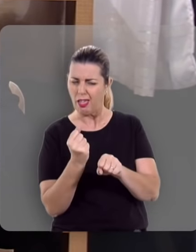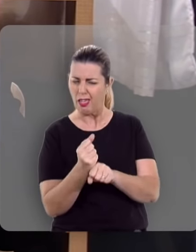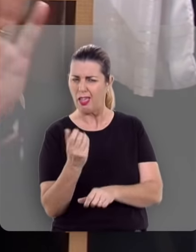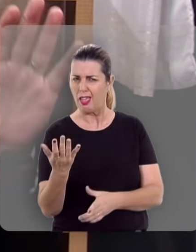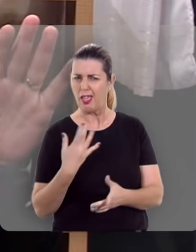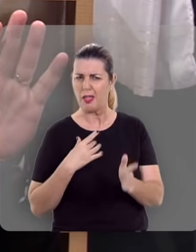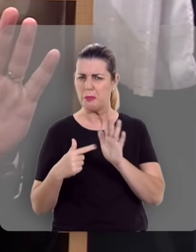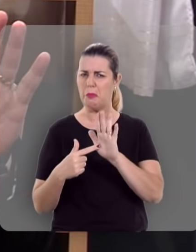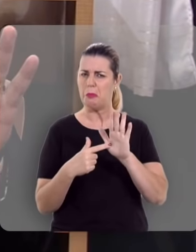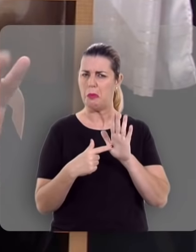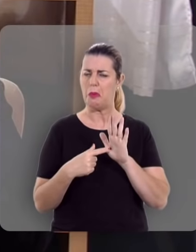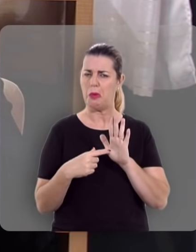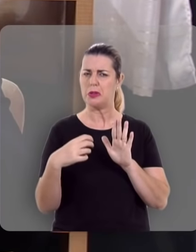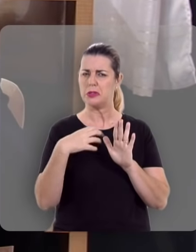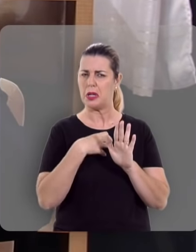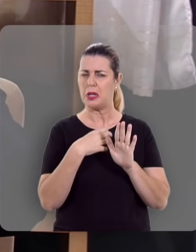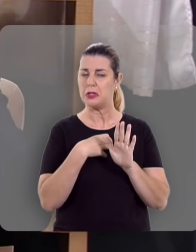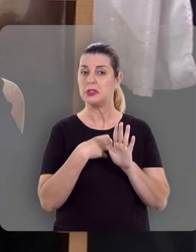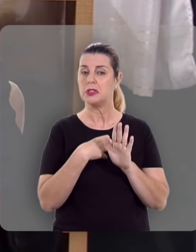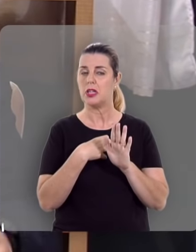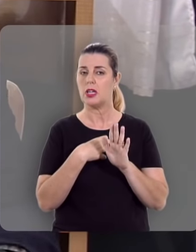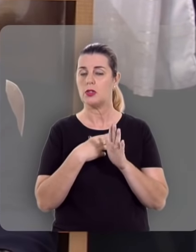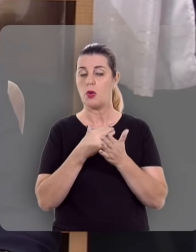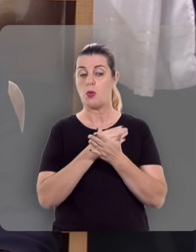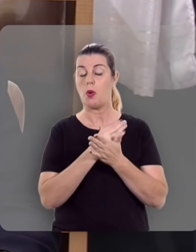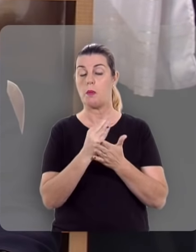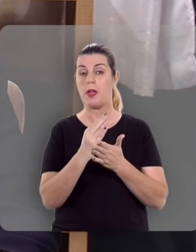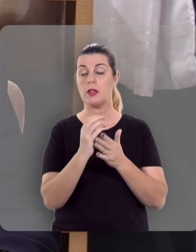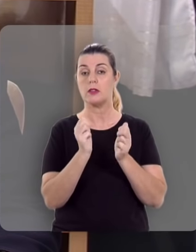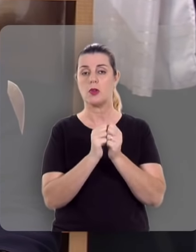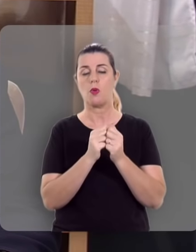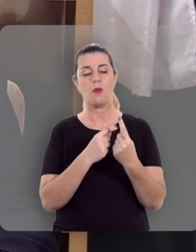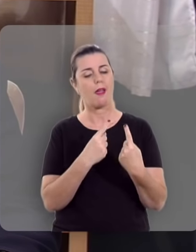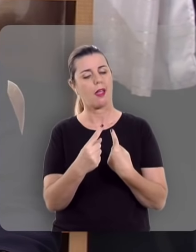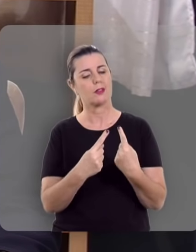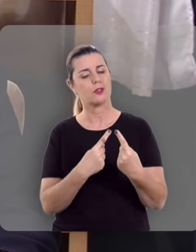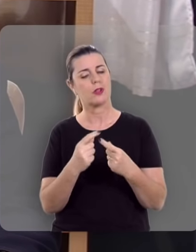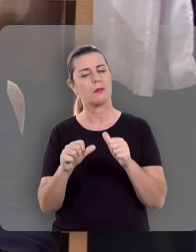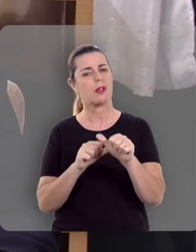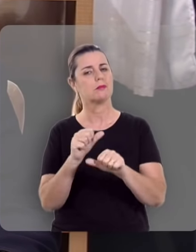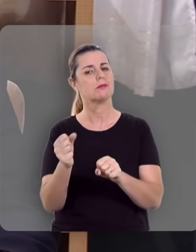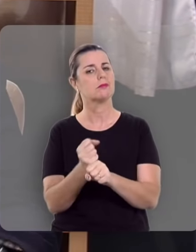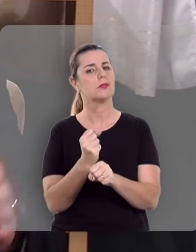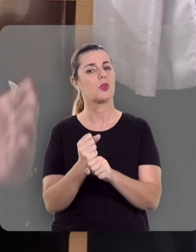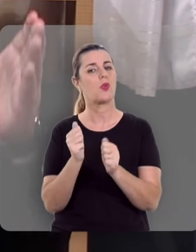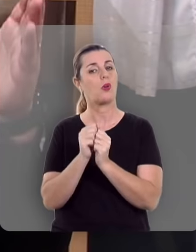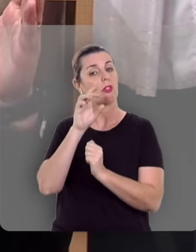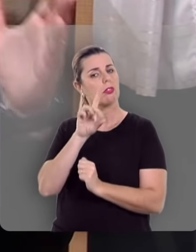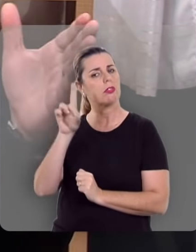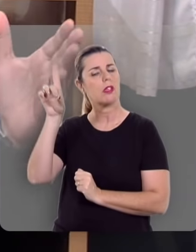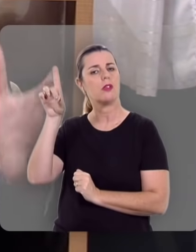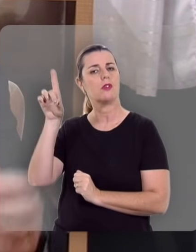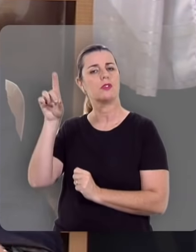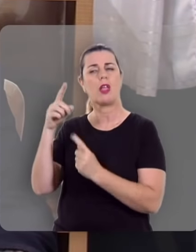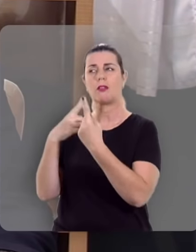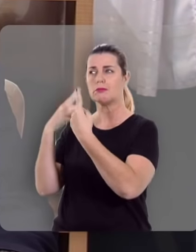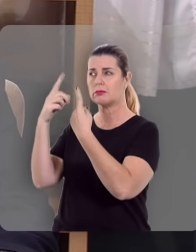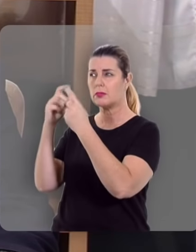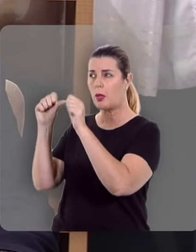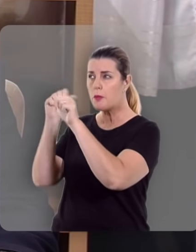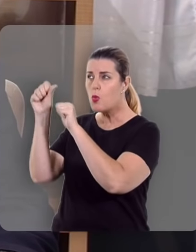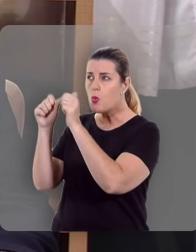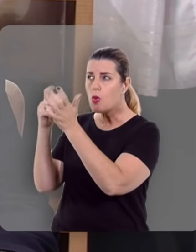um tanto quanto holística, mas primeiro começa com a restauração do relacionamento com Deus. Depois que o relacionamento com